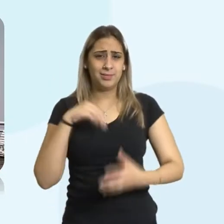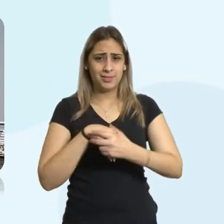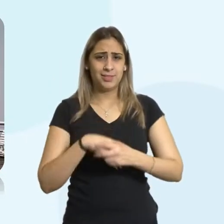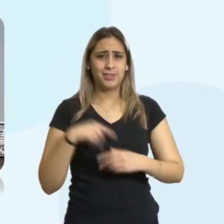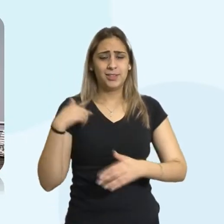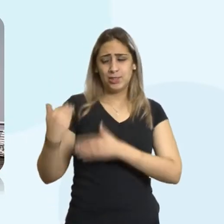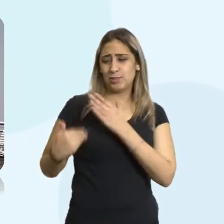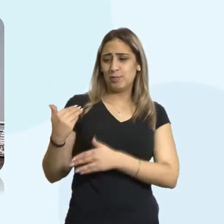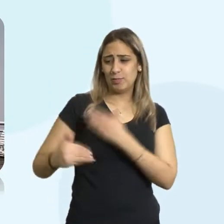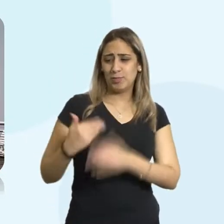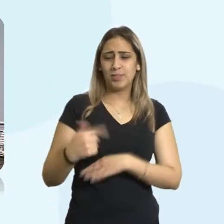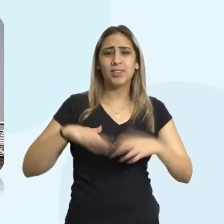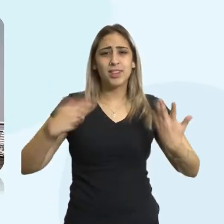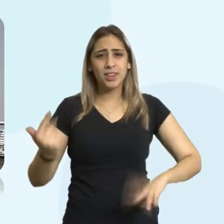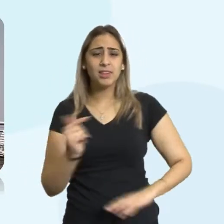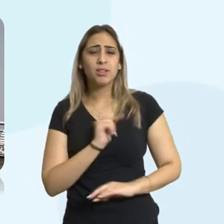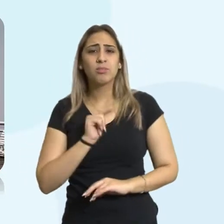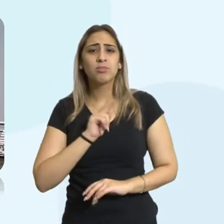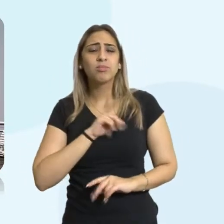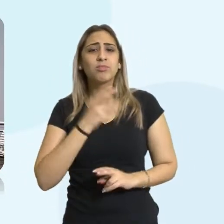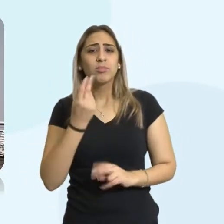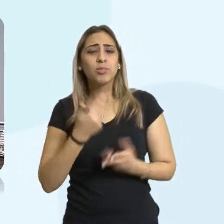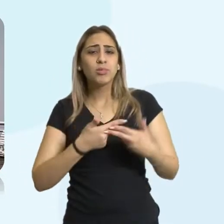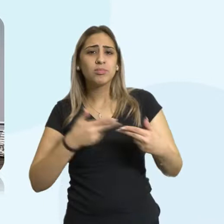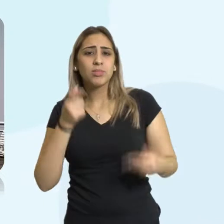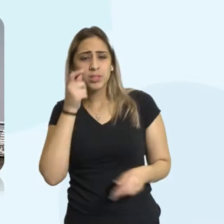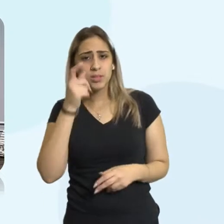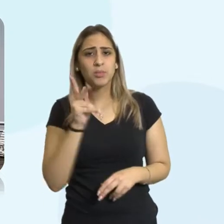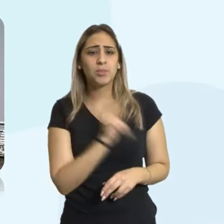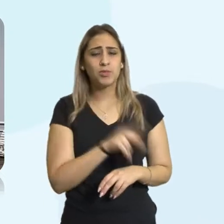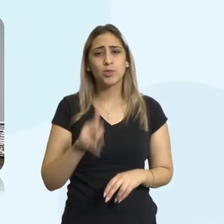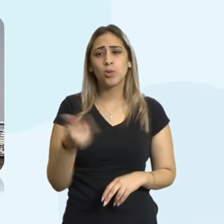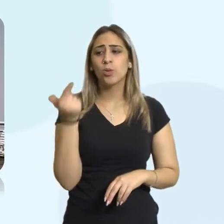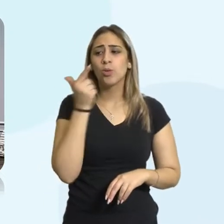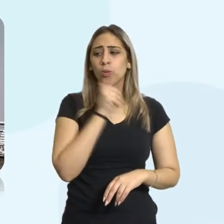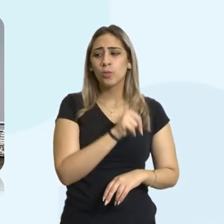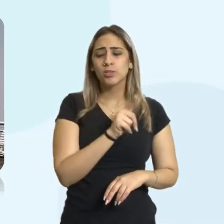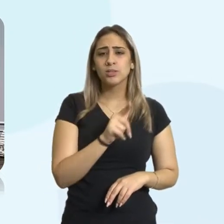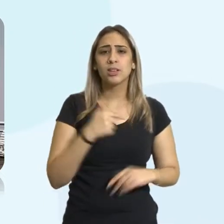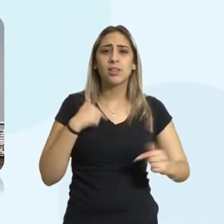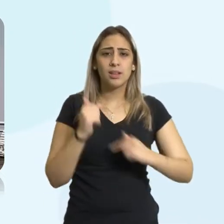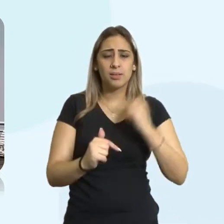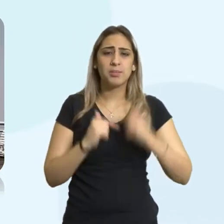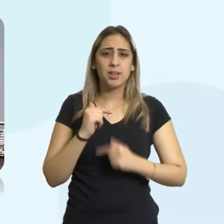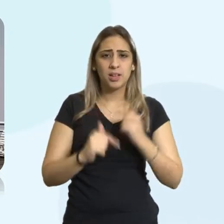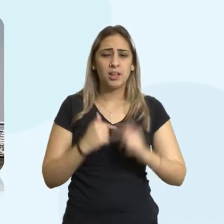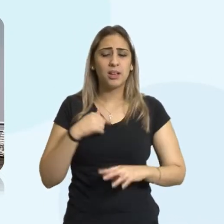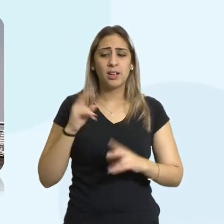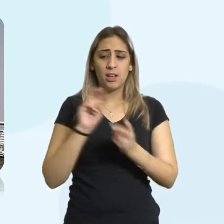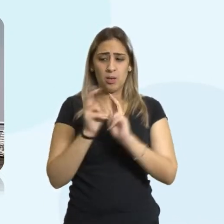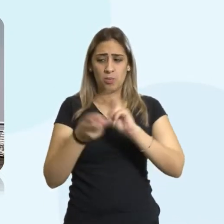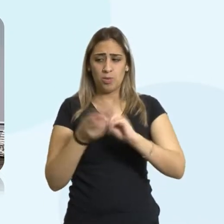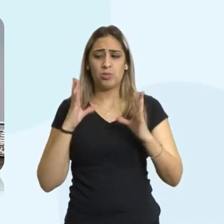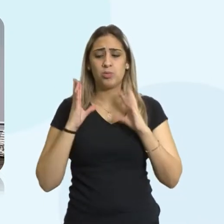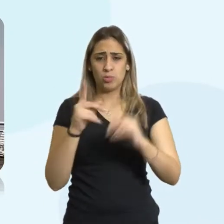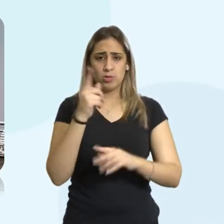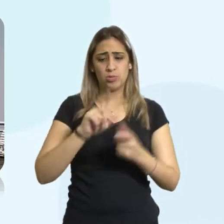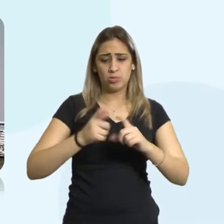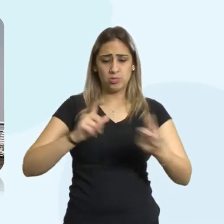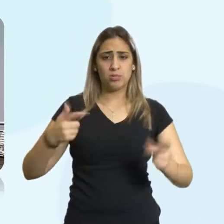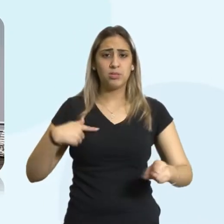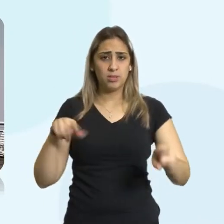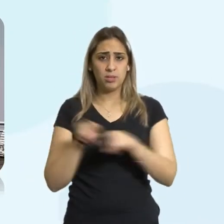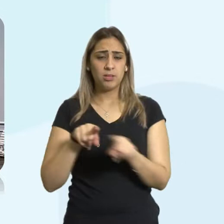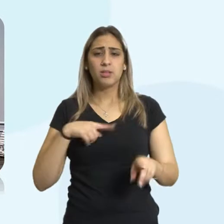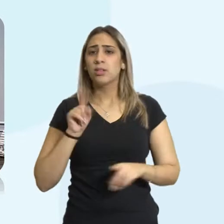nos movimentos então é muito interessante que o professor consiga né trabalhar a capoeira em todas as suas dimensões não